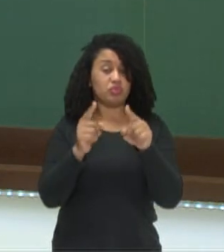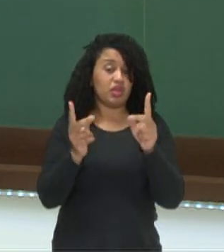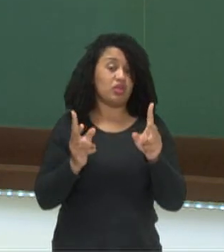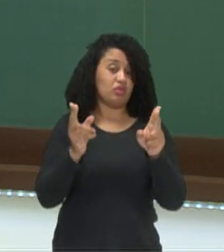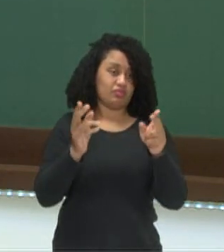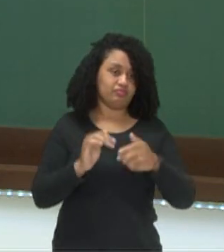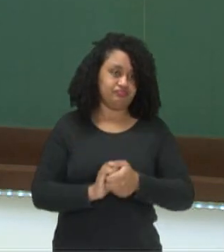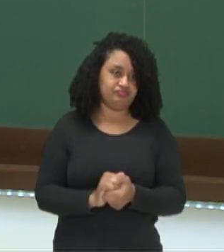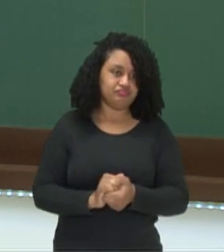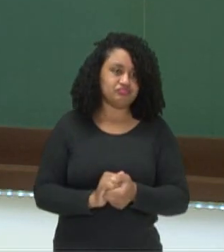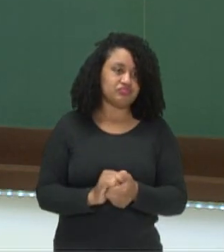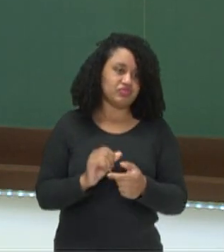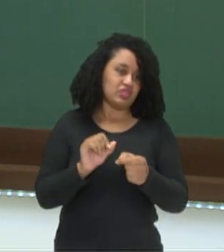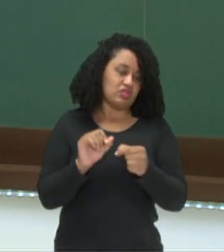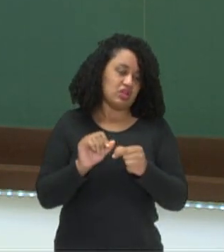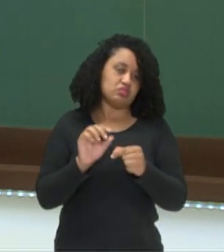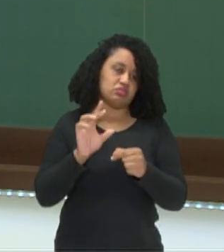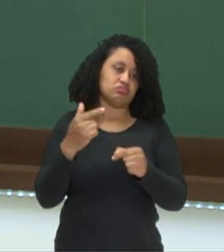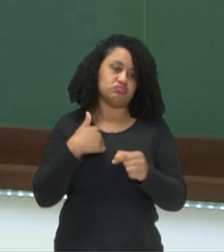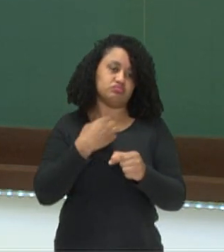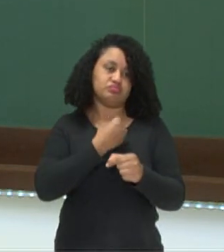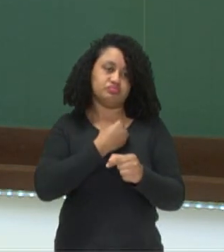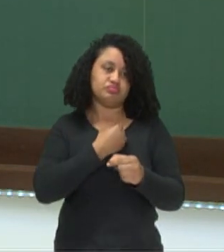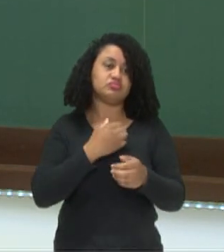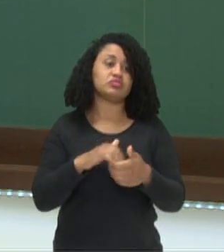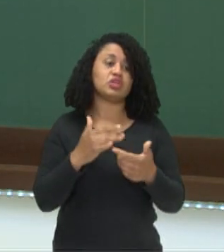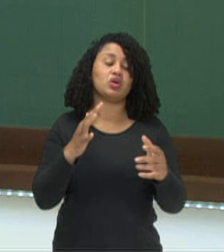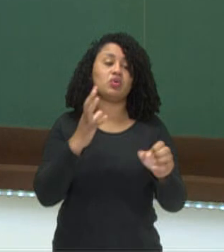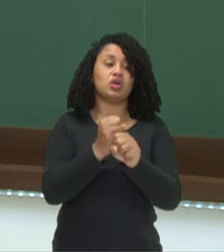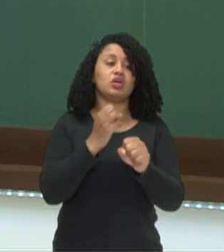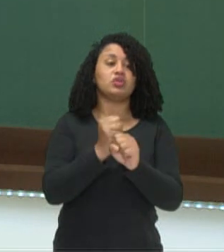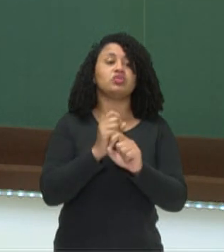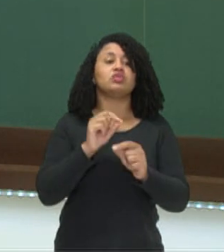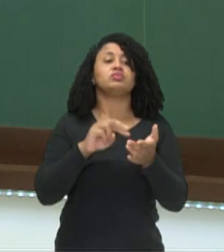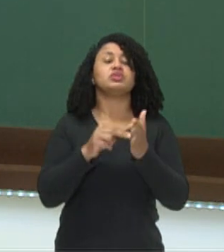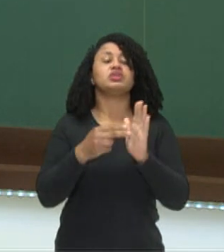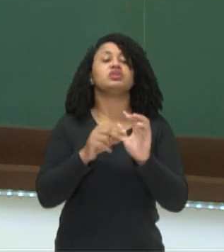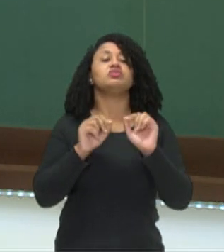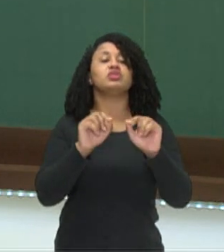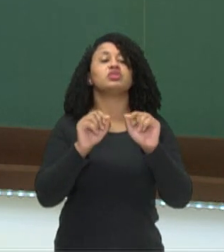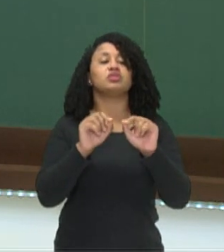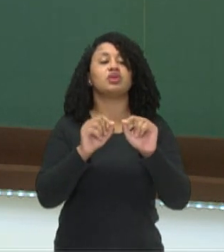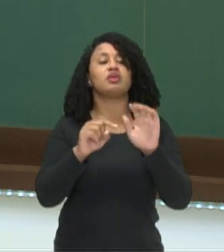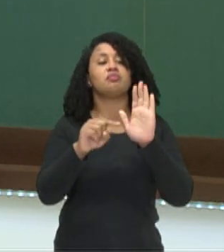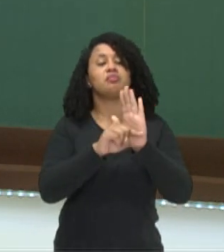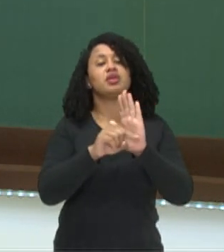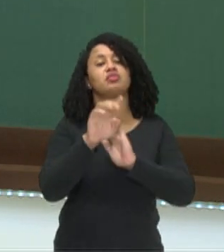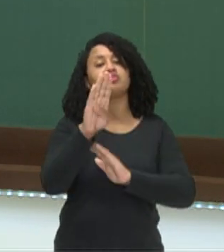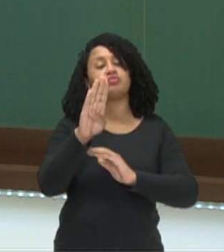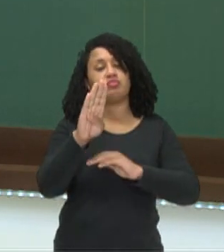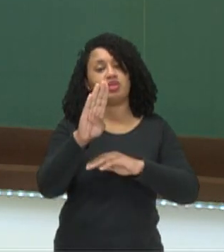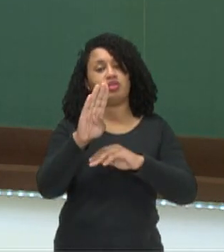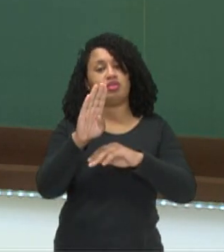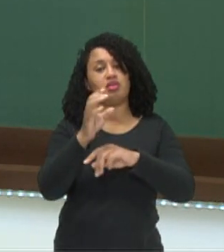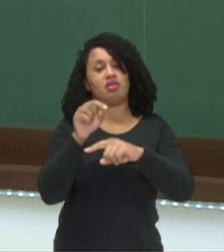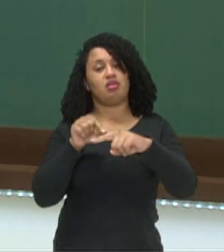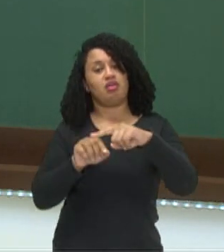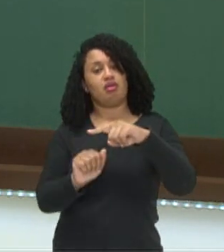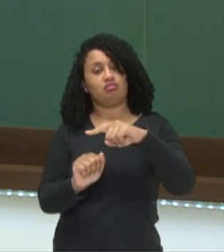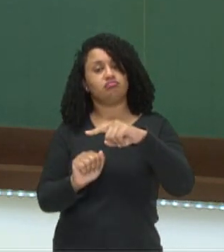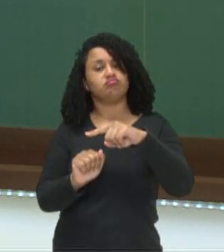conta com o numerador apenas. Então, eu tenho que a soma das duas raízes vai ser menos b sobre